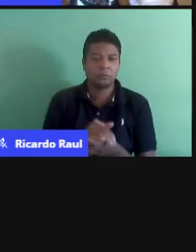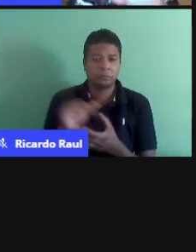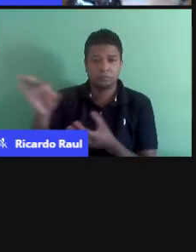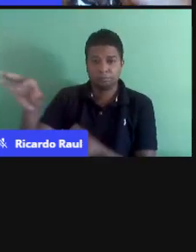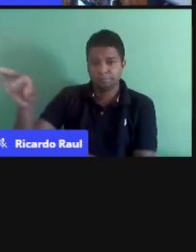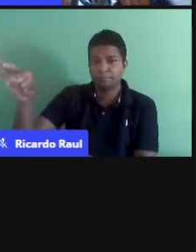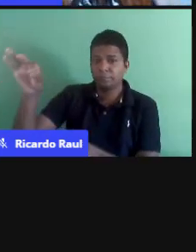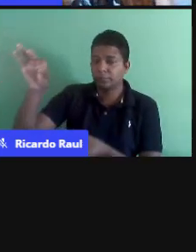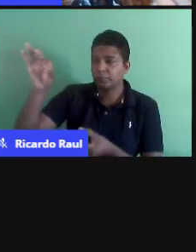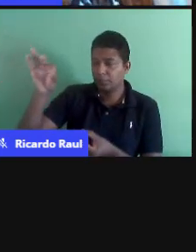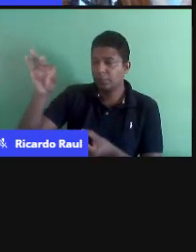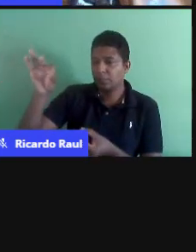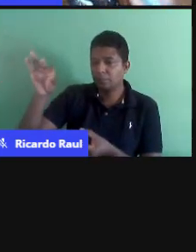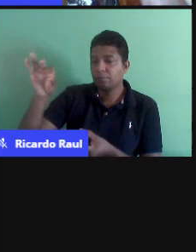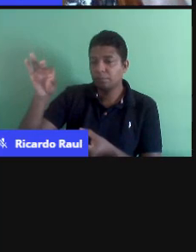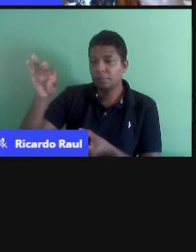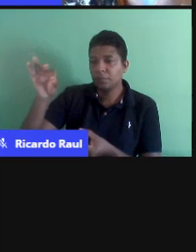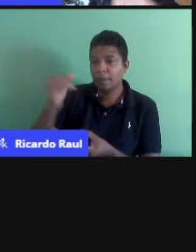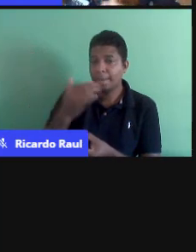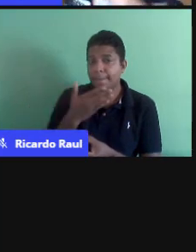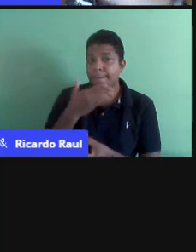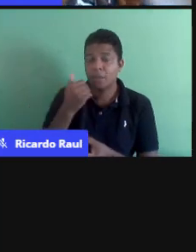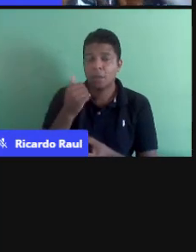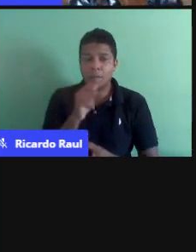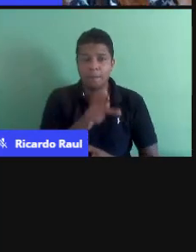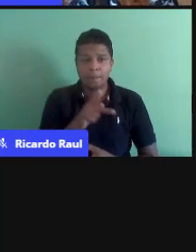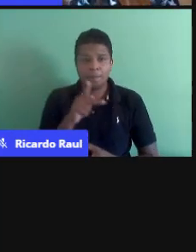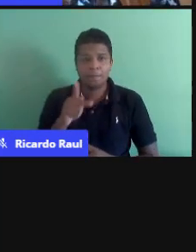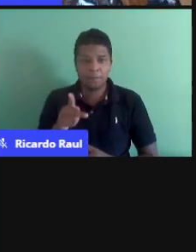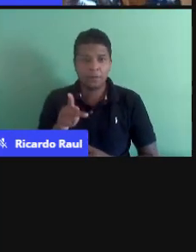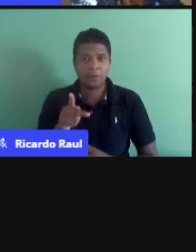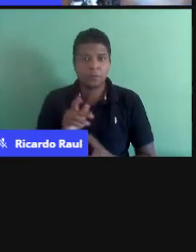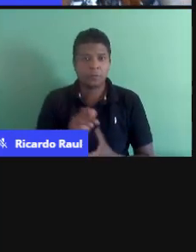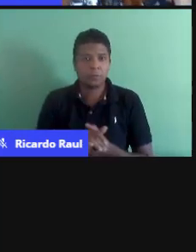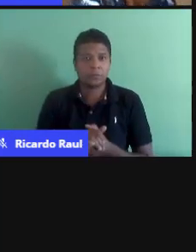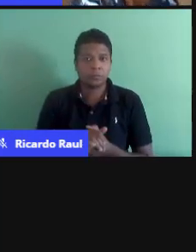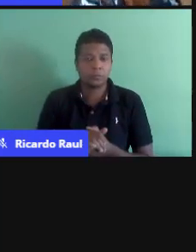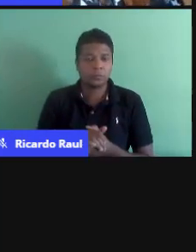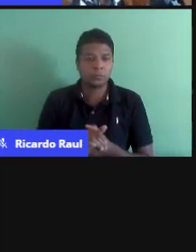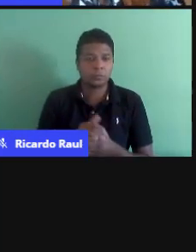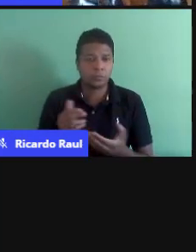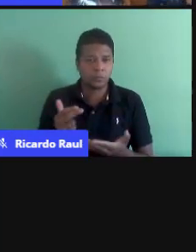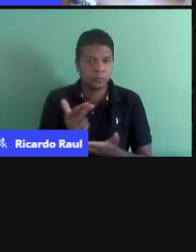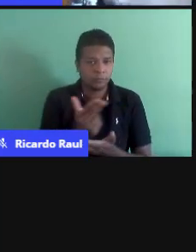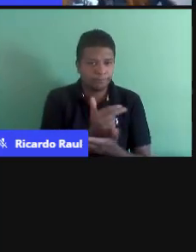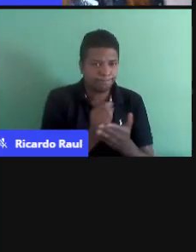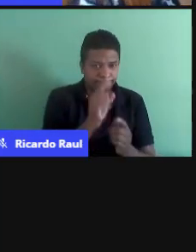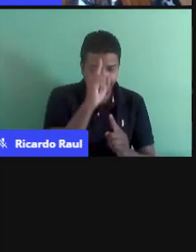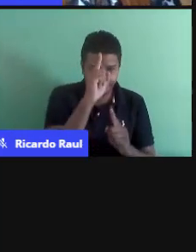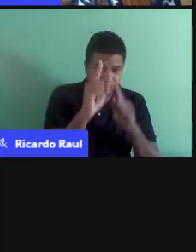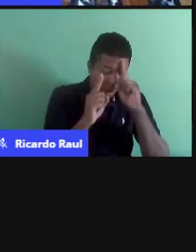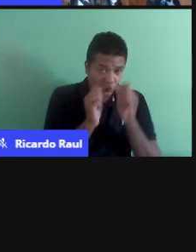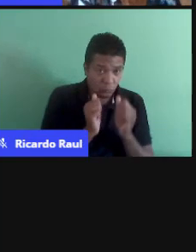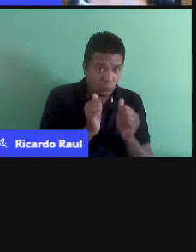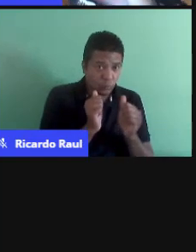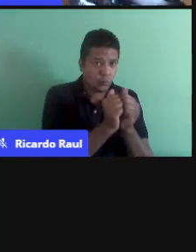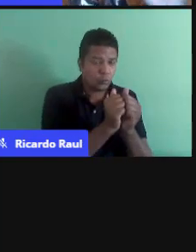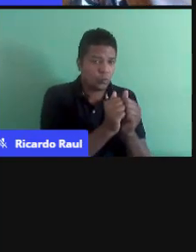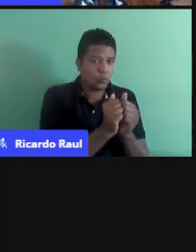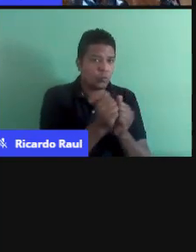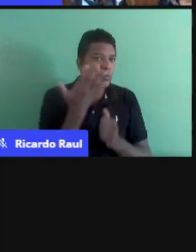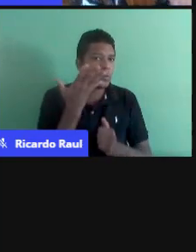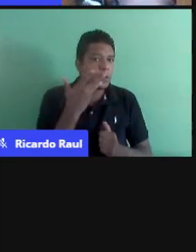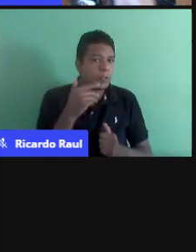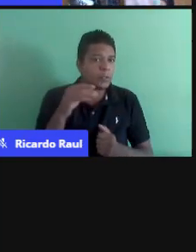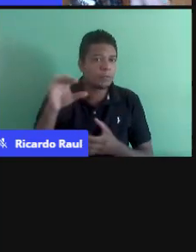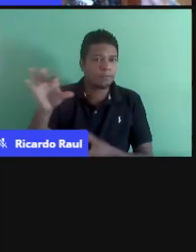intervenção. O recomendado é que o professor participe desse momento de criação, do desenho da criança,